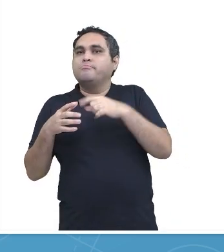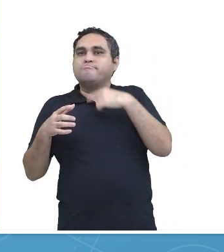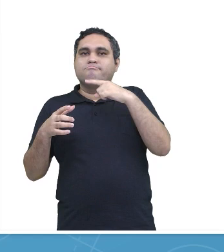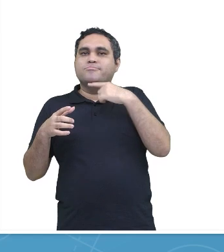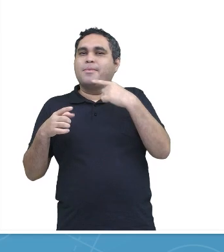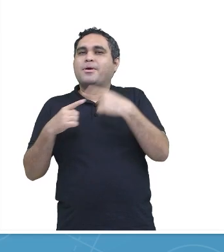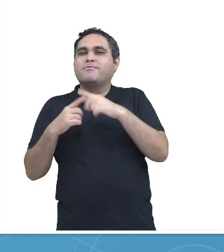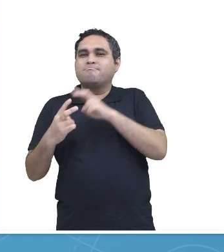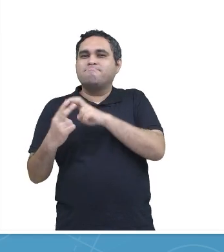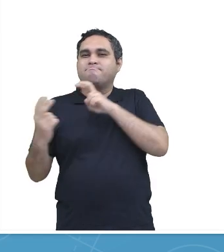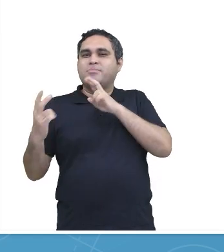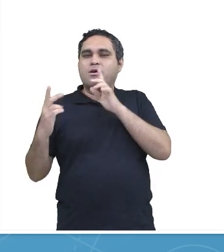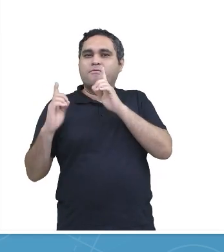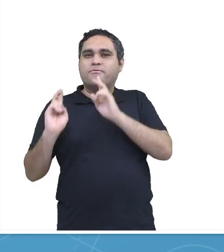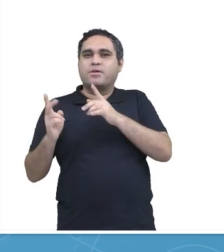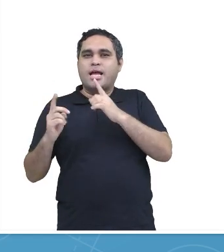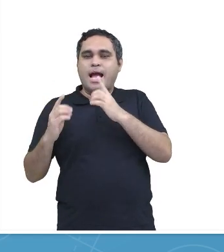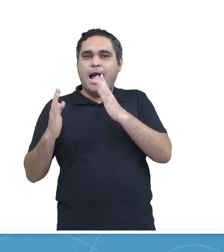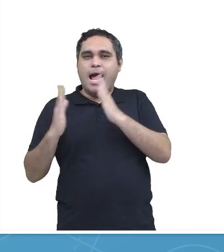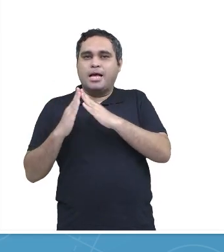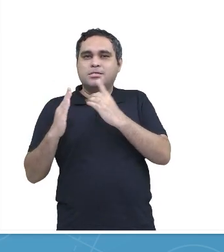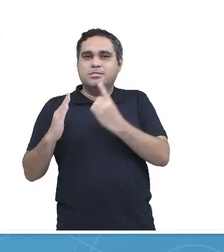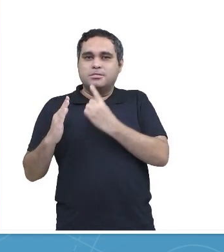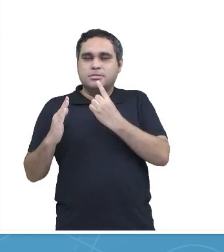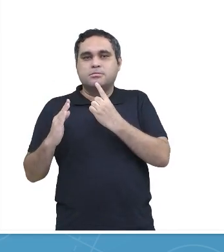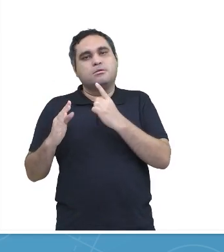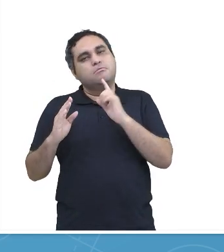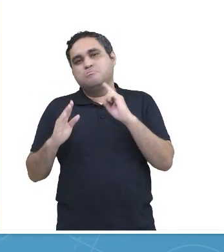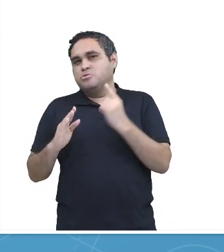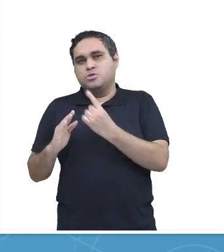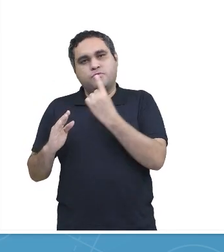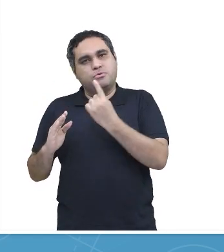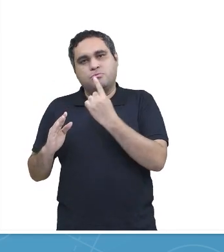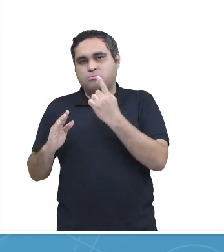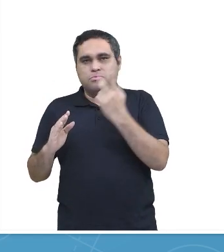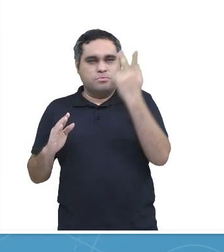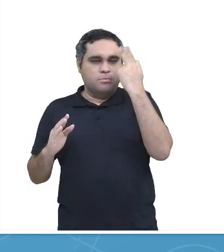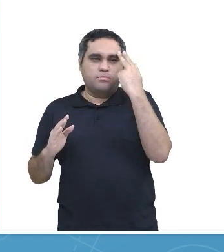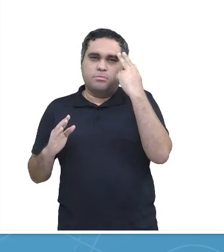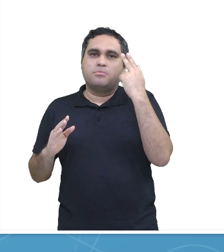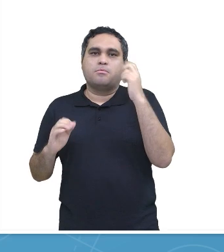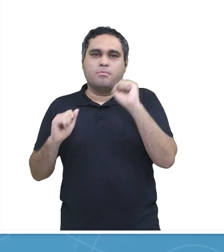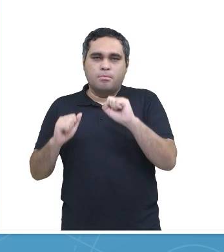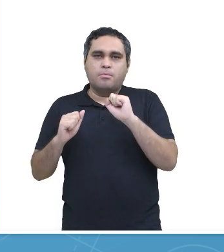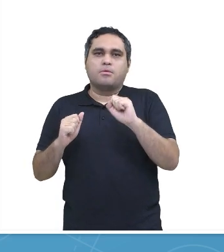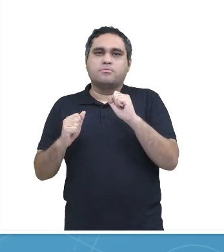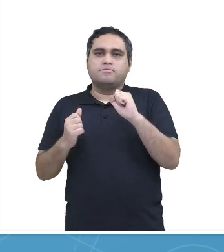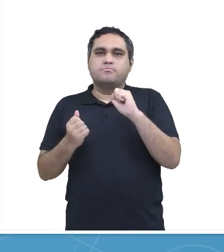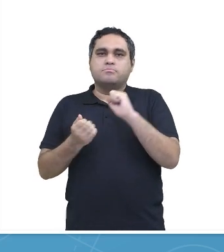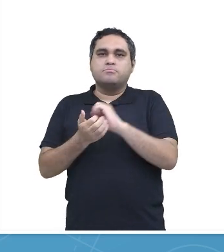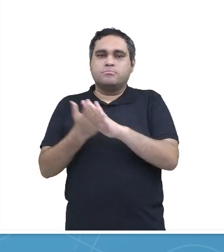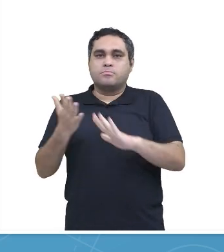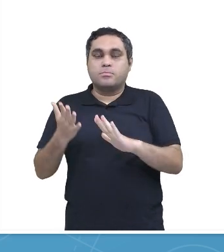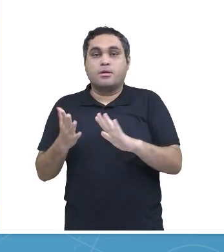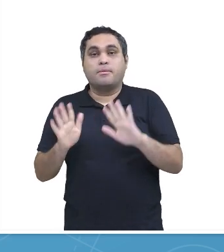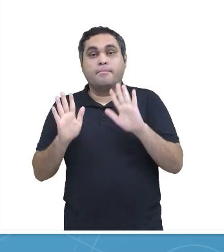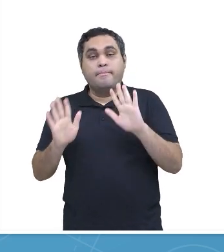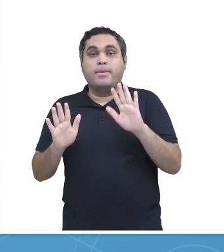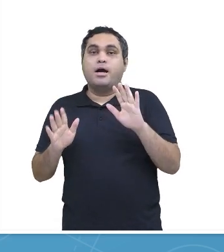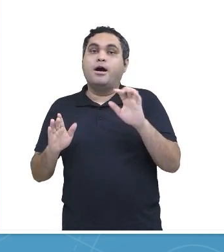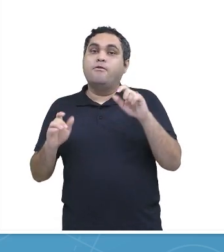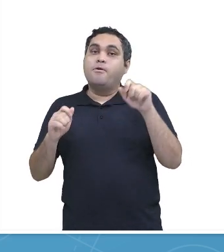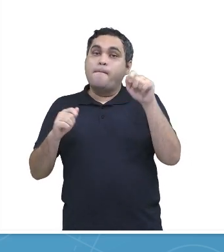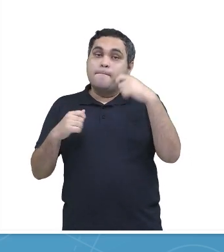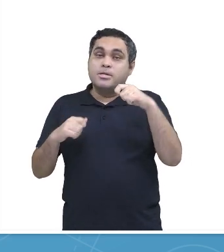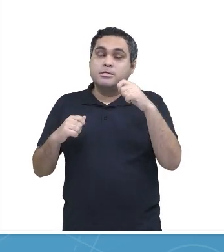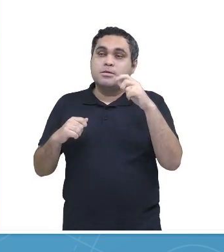que vocês façam isso daí de uma forma individual mesmo, né? Mas para isso, vocês terão que escolher alguém da